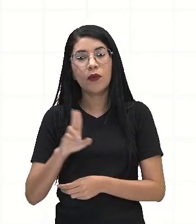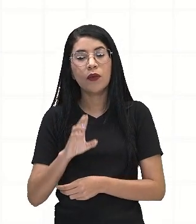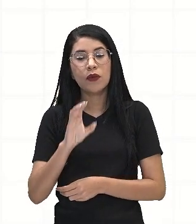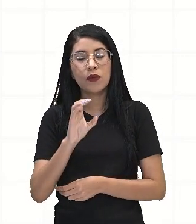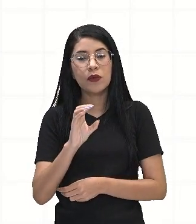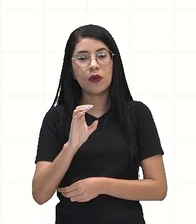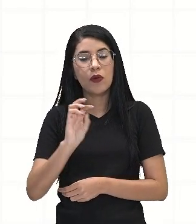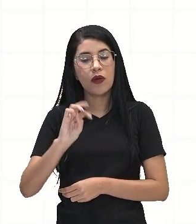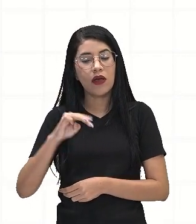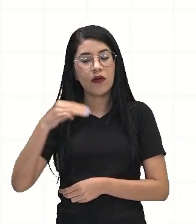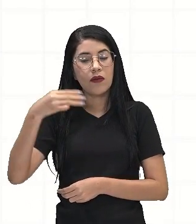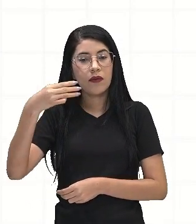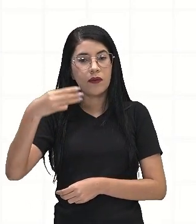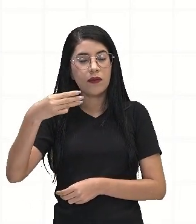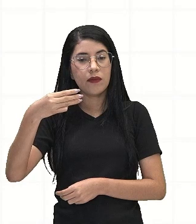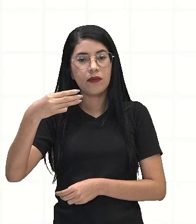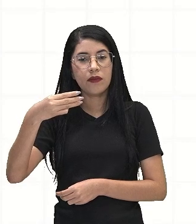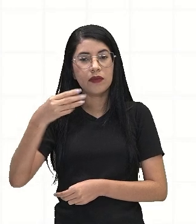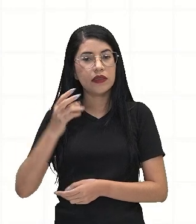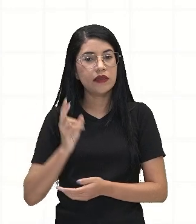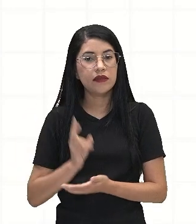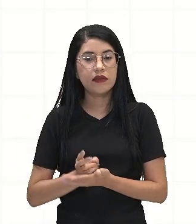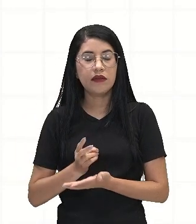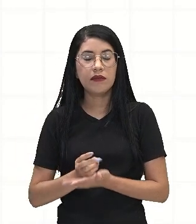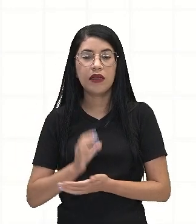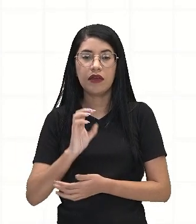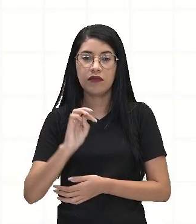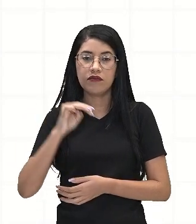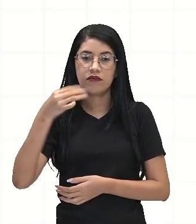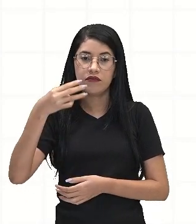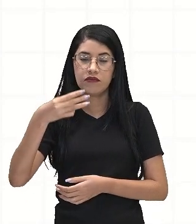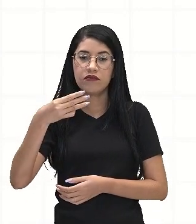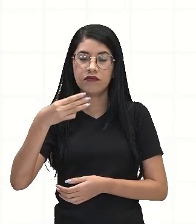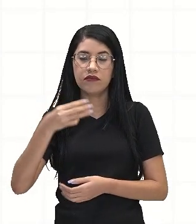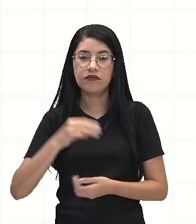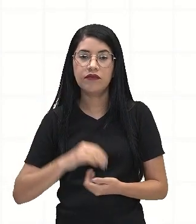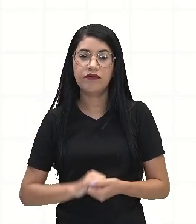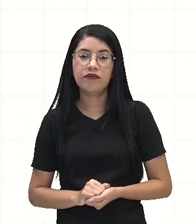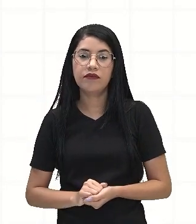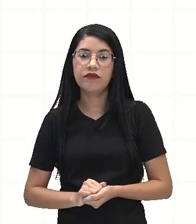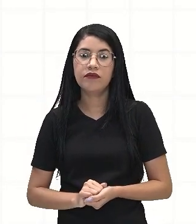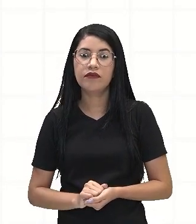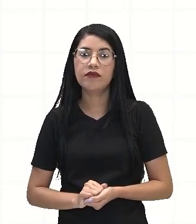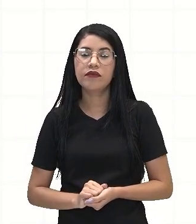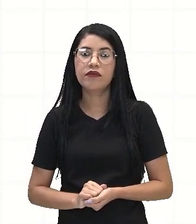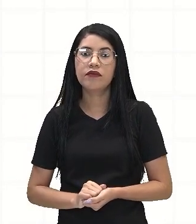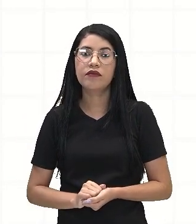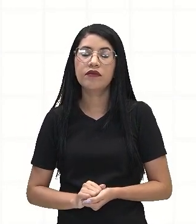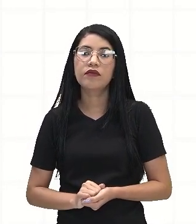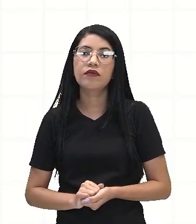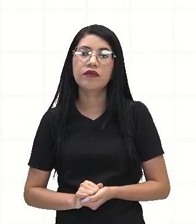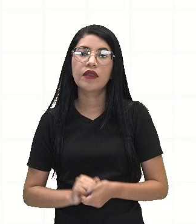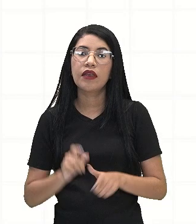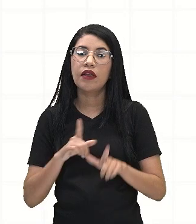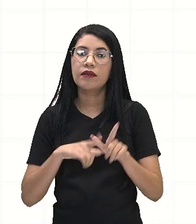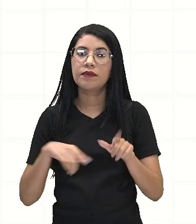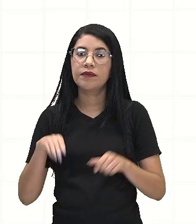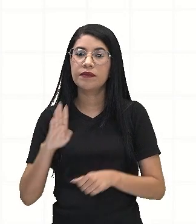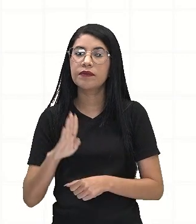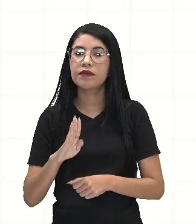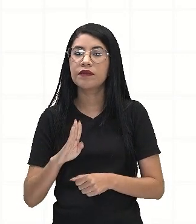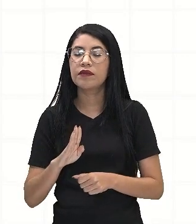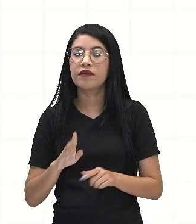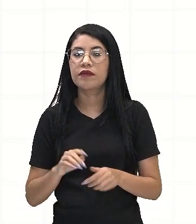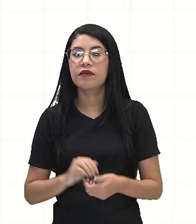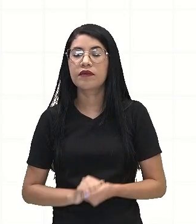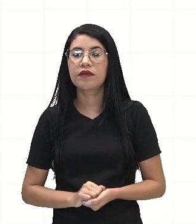é elevado a 3, né? Então, aqui é a resposta da letra A. Na letra B, também de